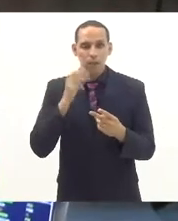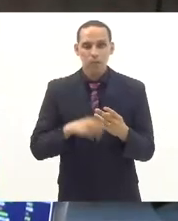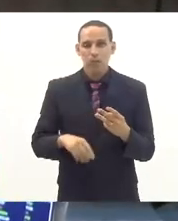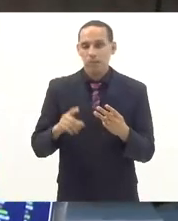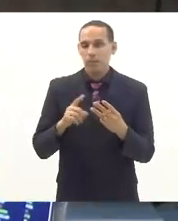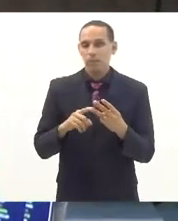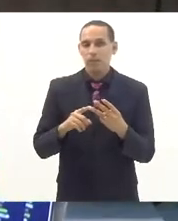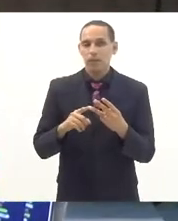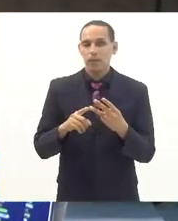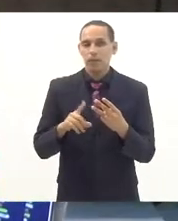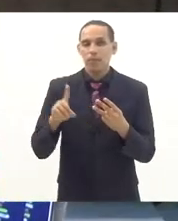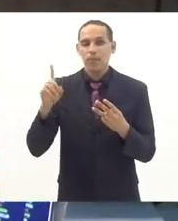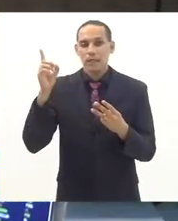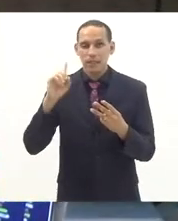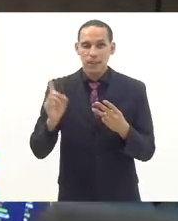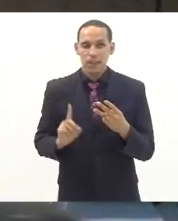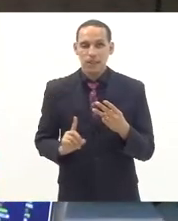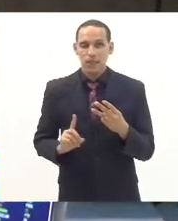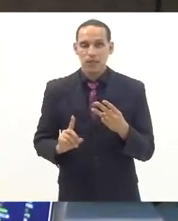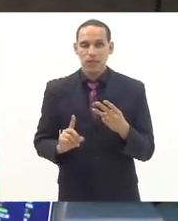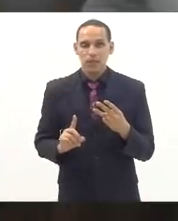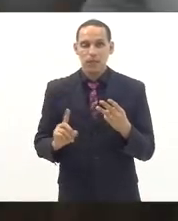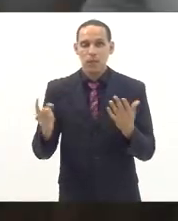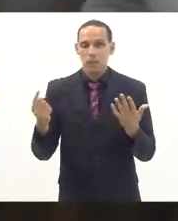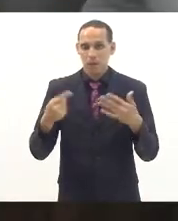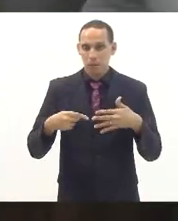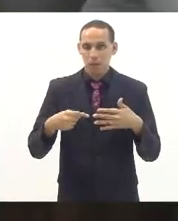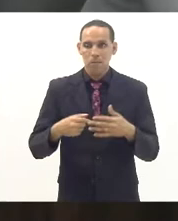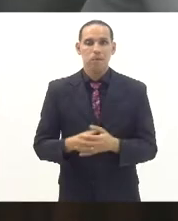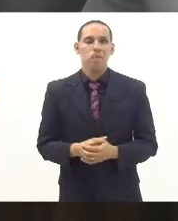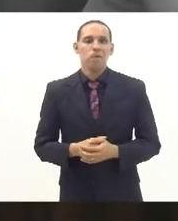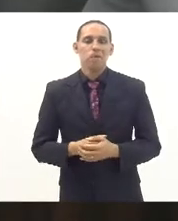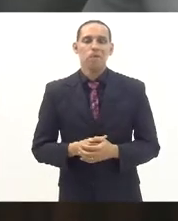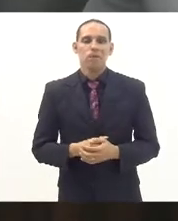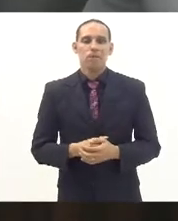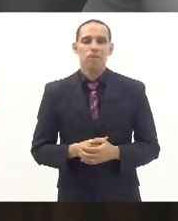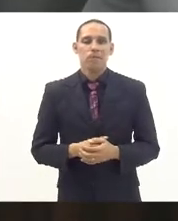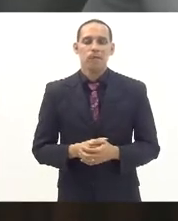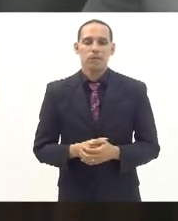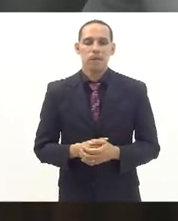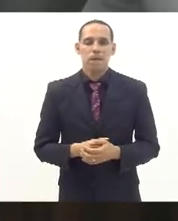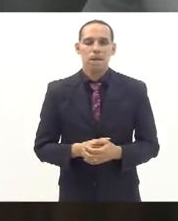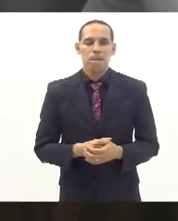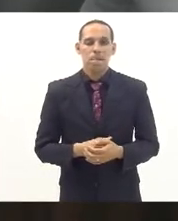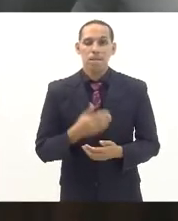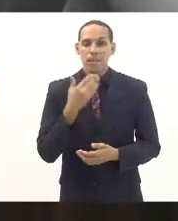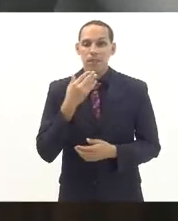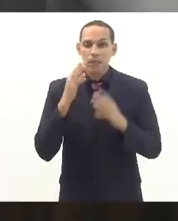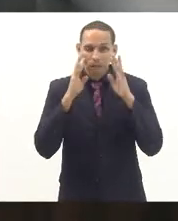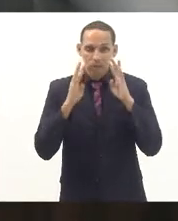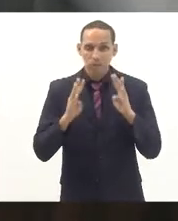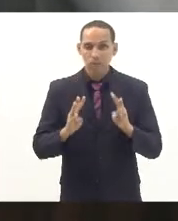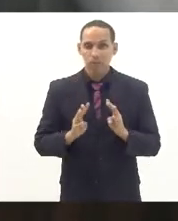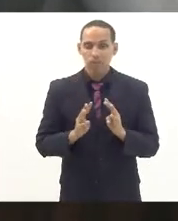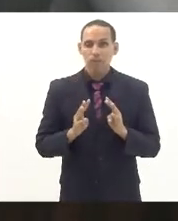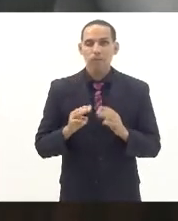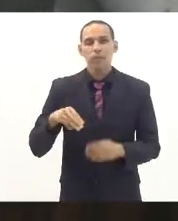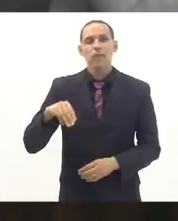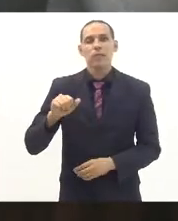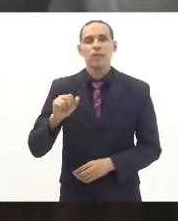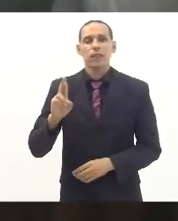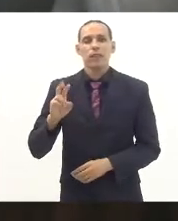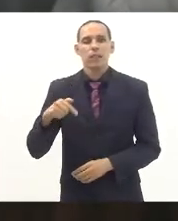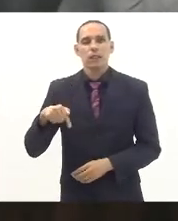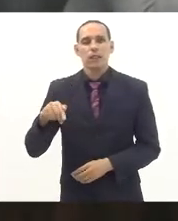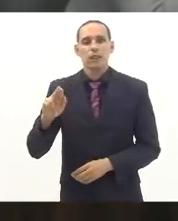e Danny do PSOL eu quero pedir atenção aqui Marquinhos